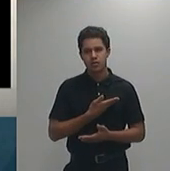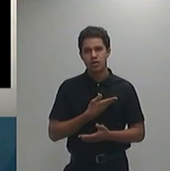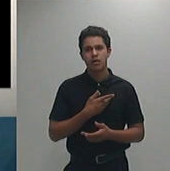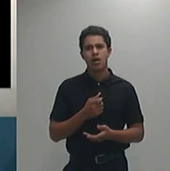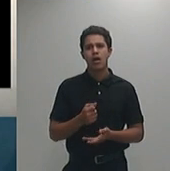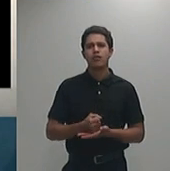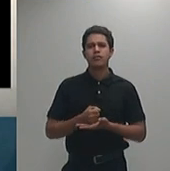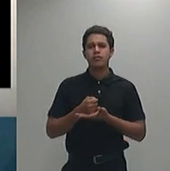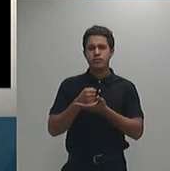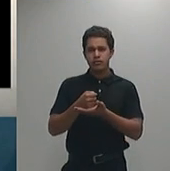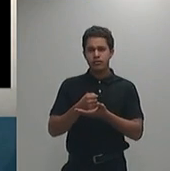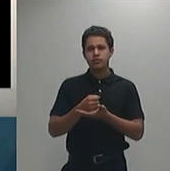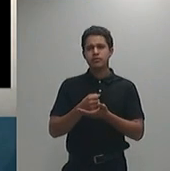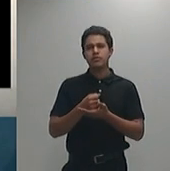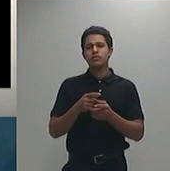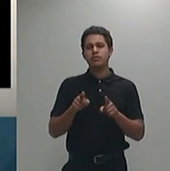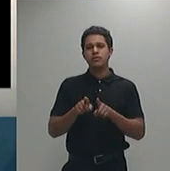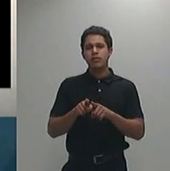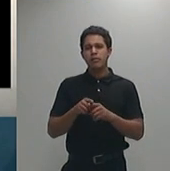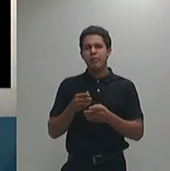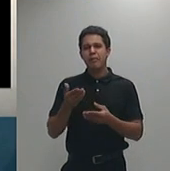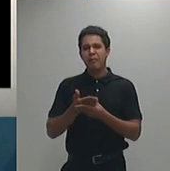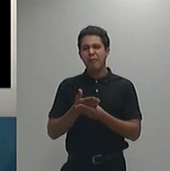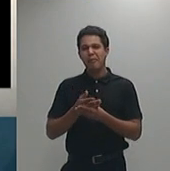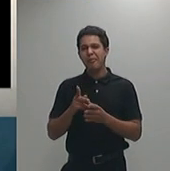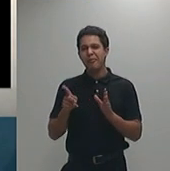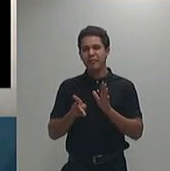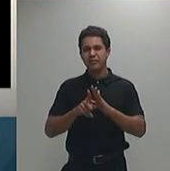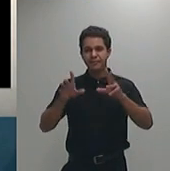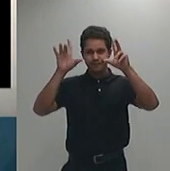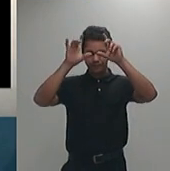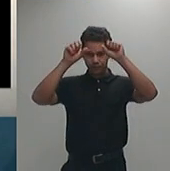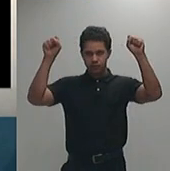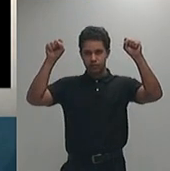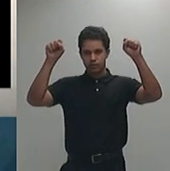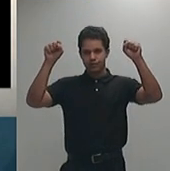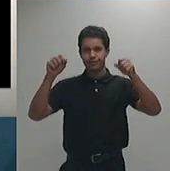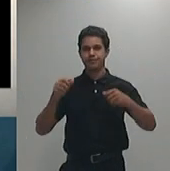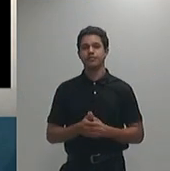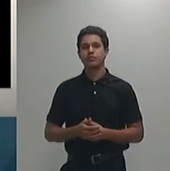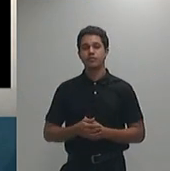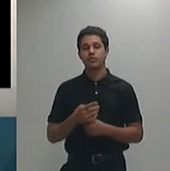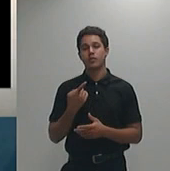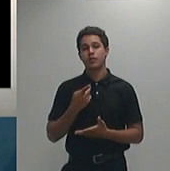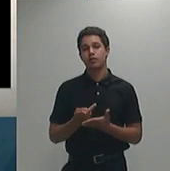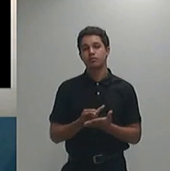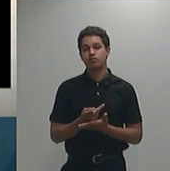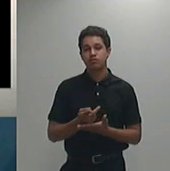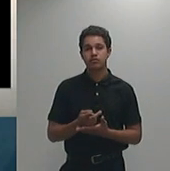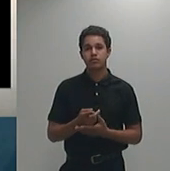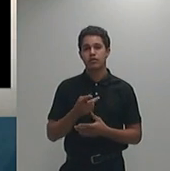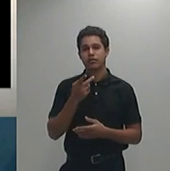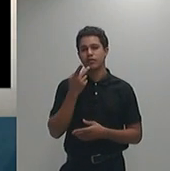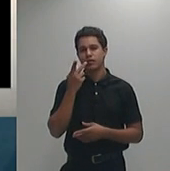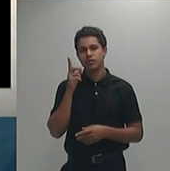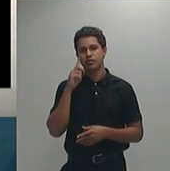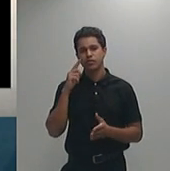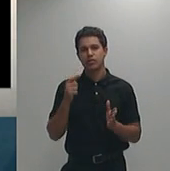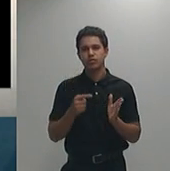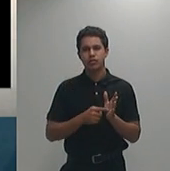sustentando o caso e ela tribo vou procurar a minha p a um ponto fundamental